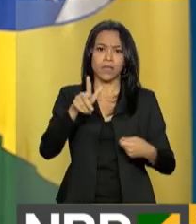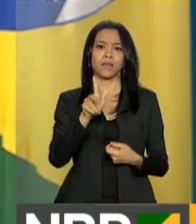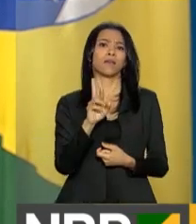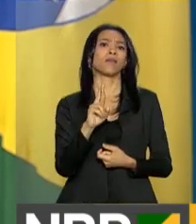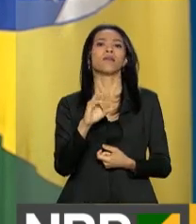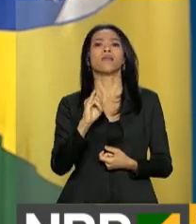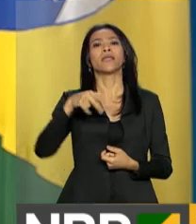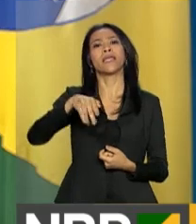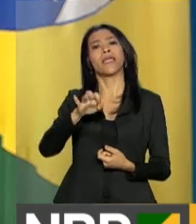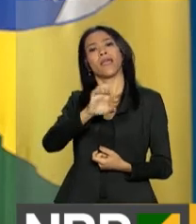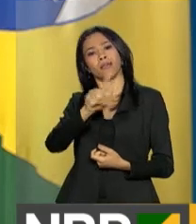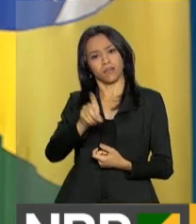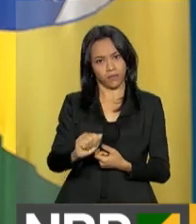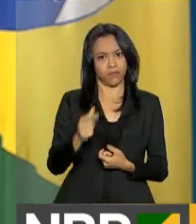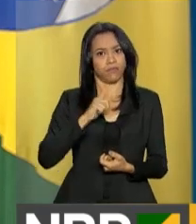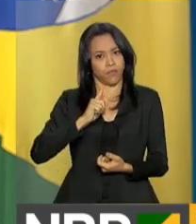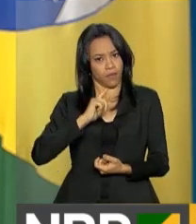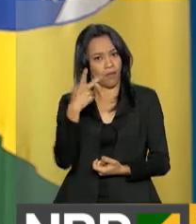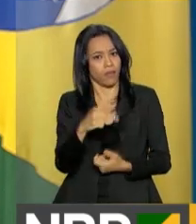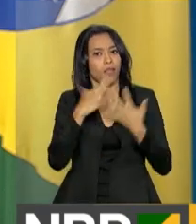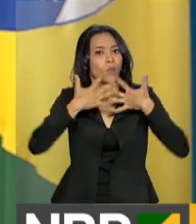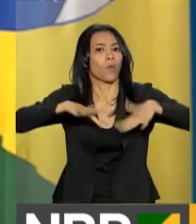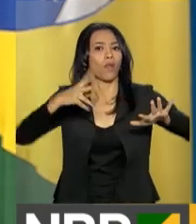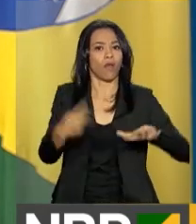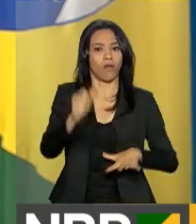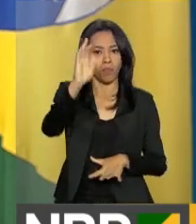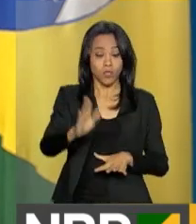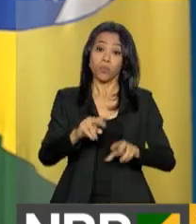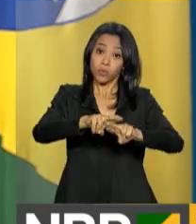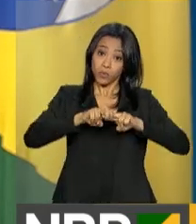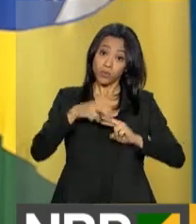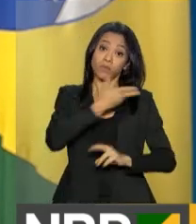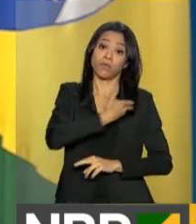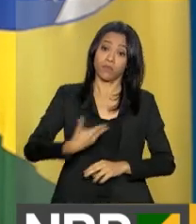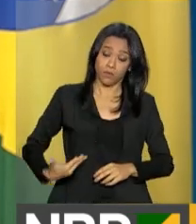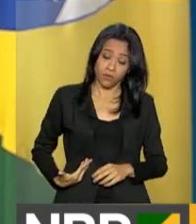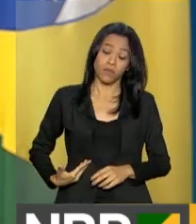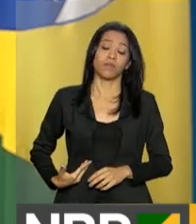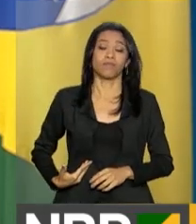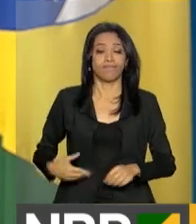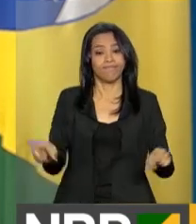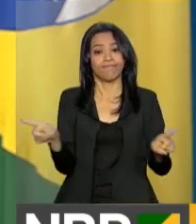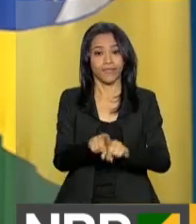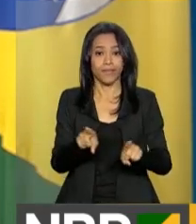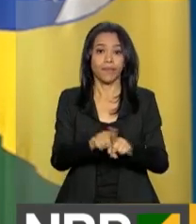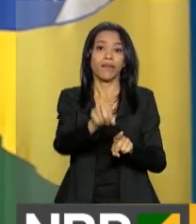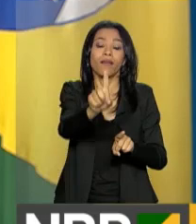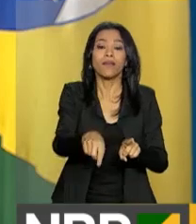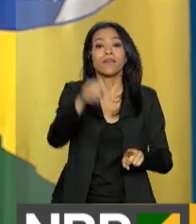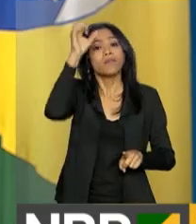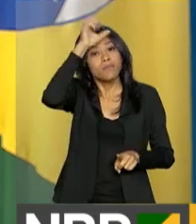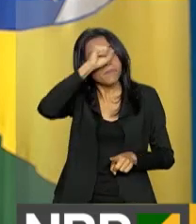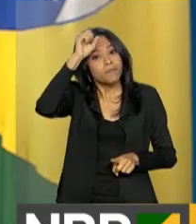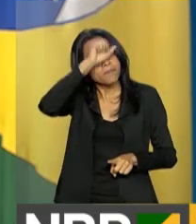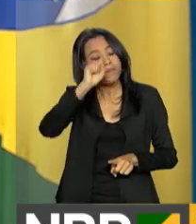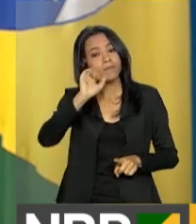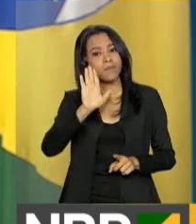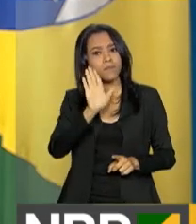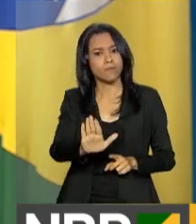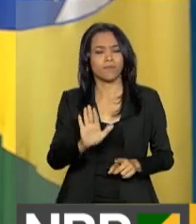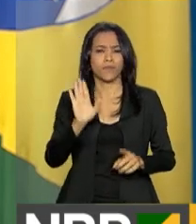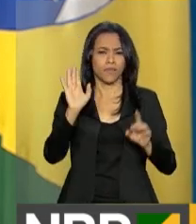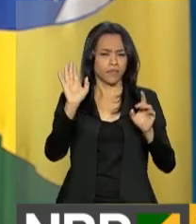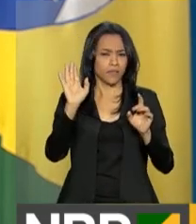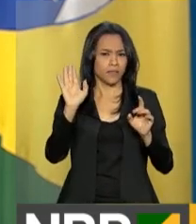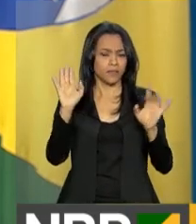governo deve fazer por isso que eu digo que o governo também é um aprendizado mas especialmente o